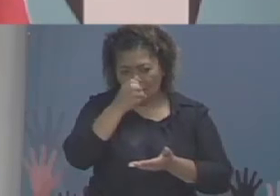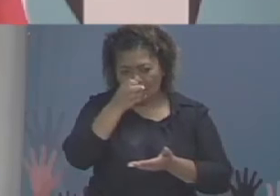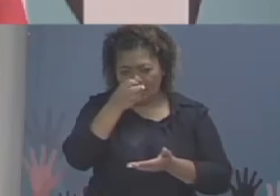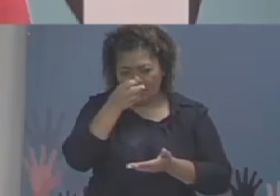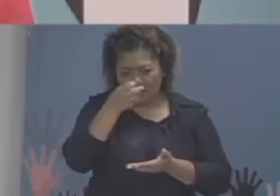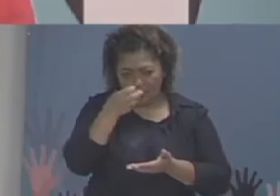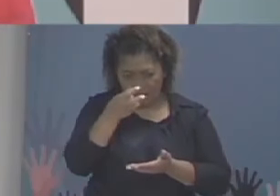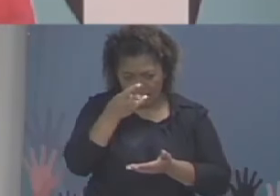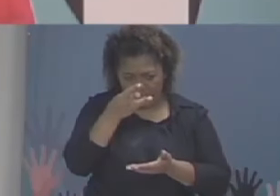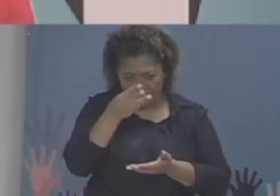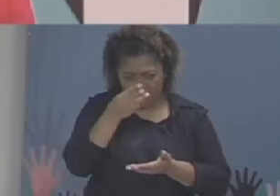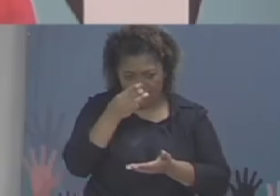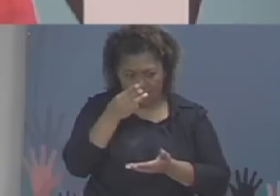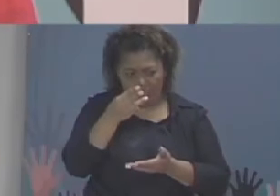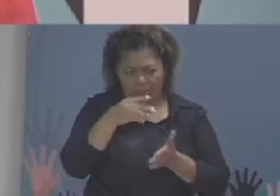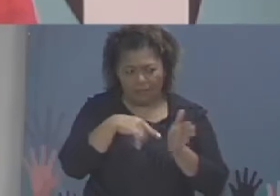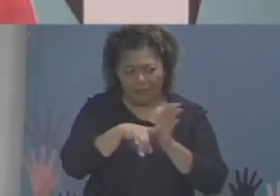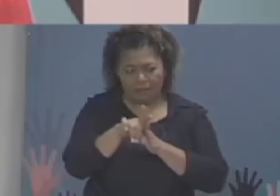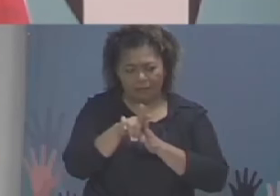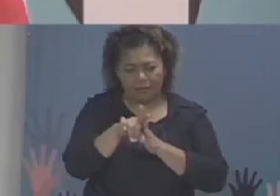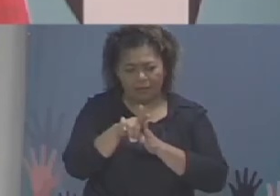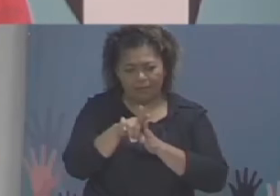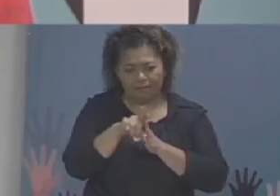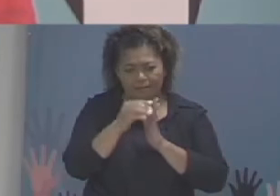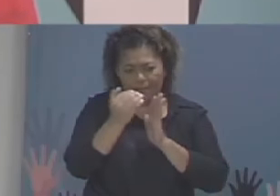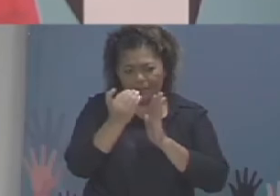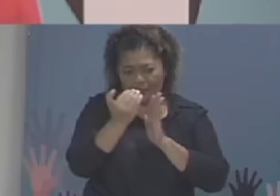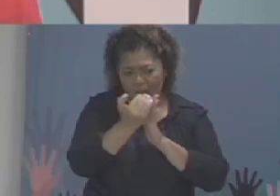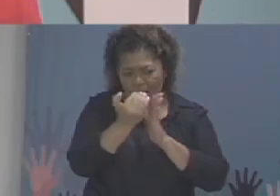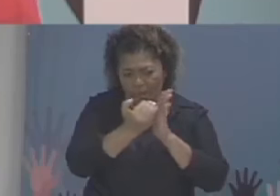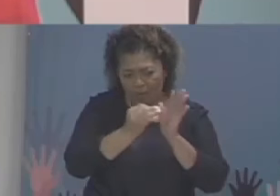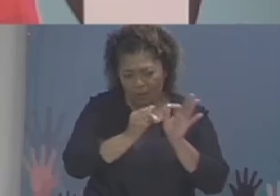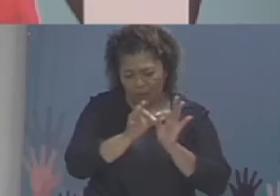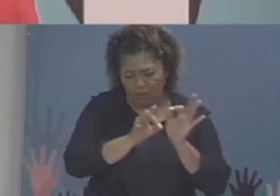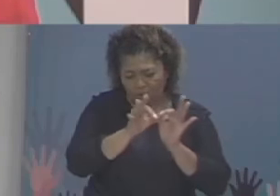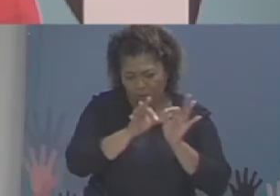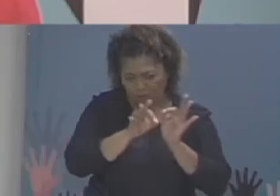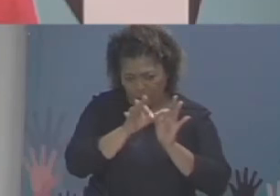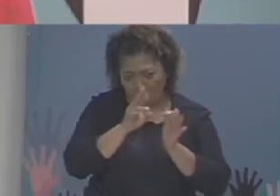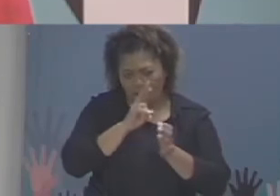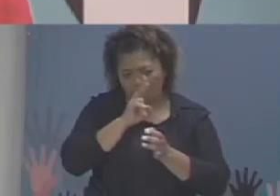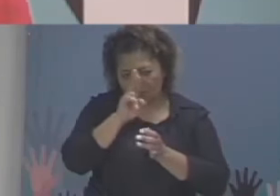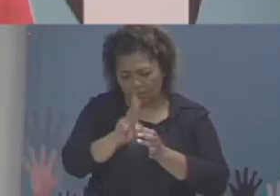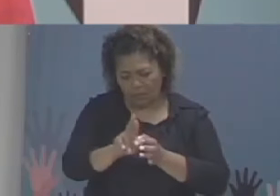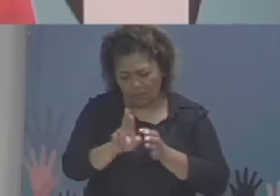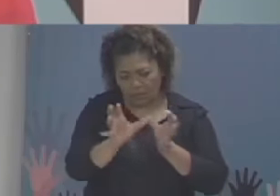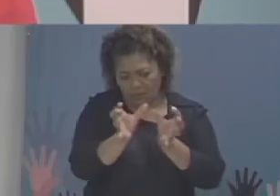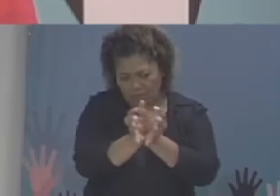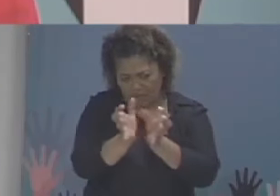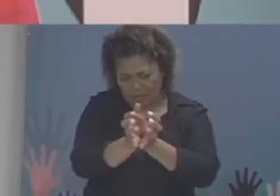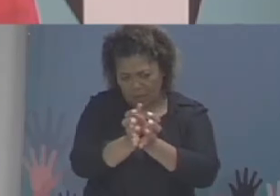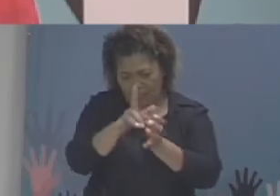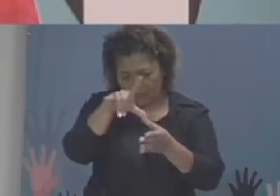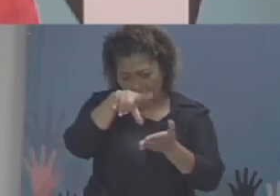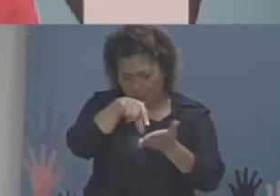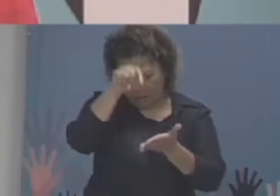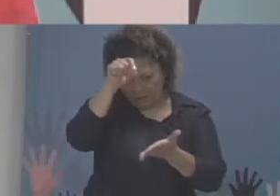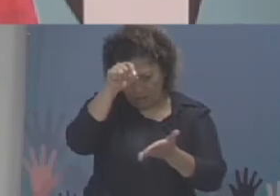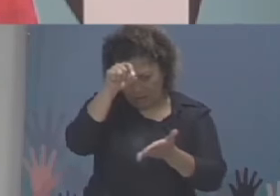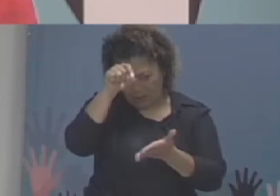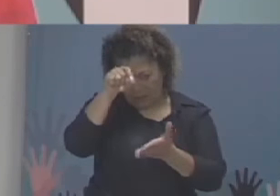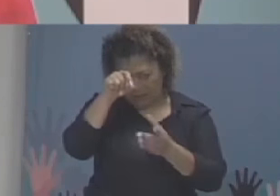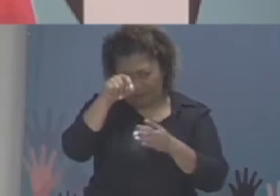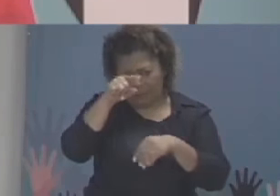44 foram validadas. A ordem de resposta das chapas será sorteada. O tempo para